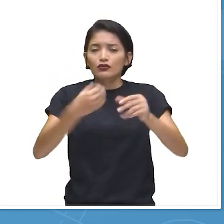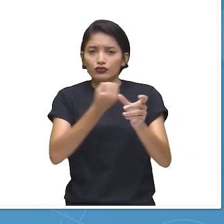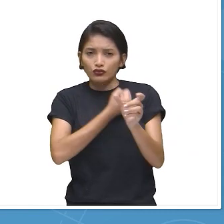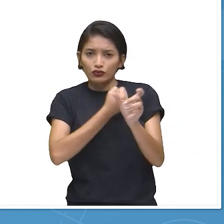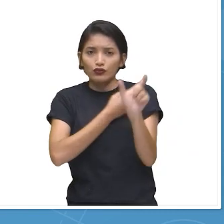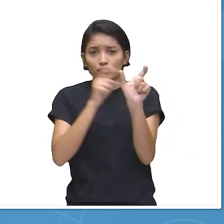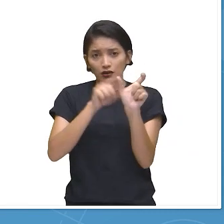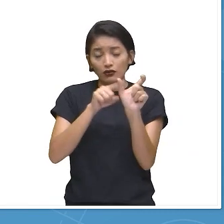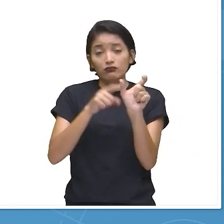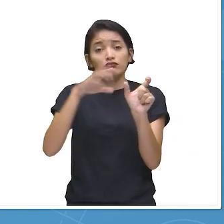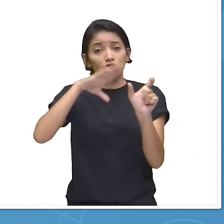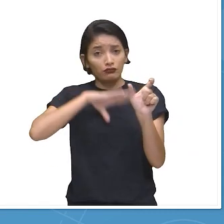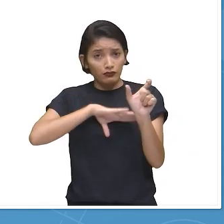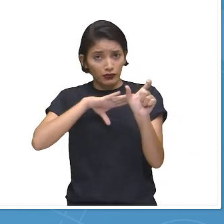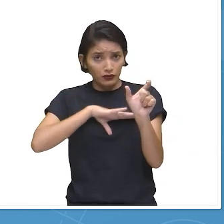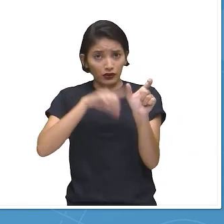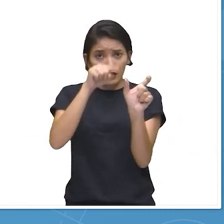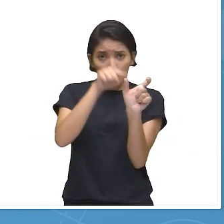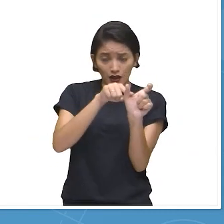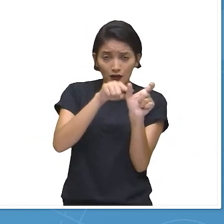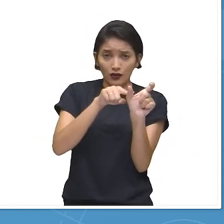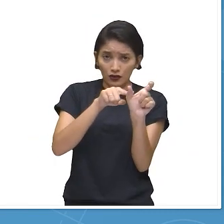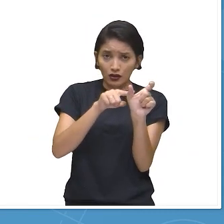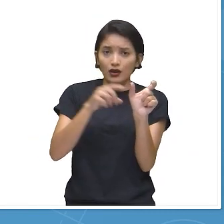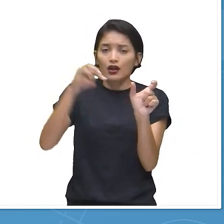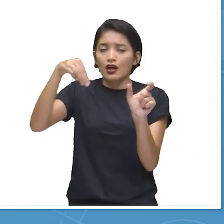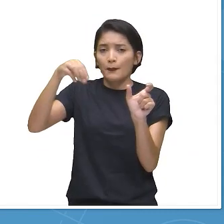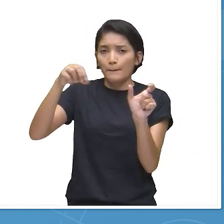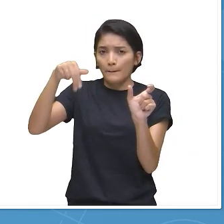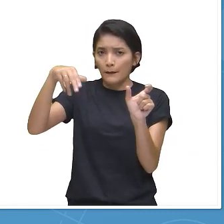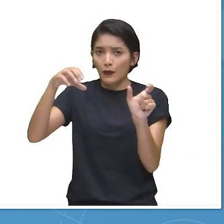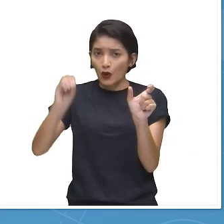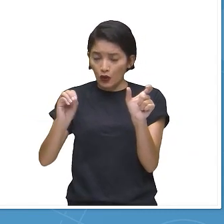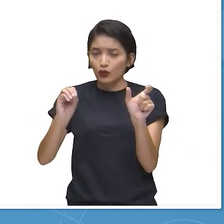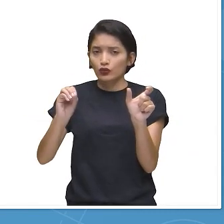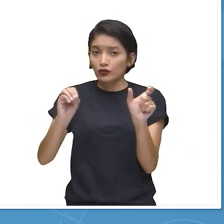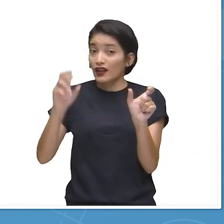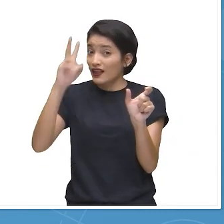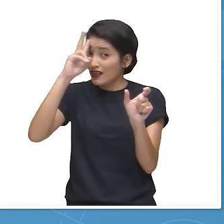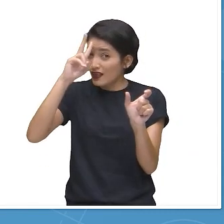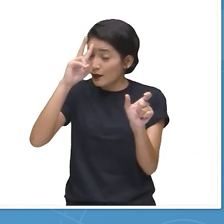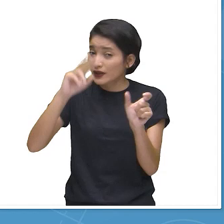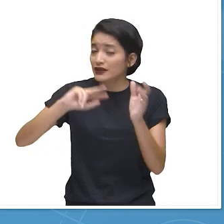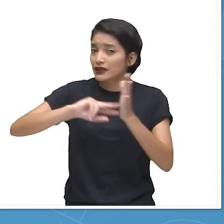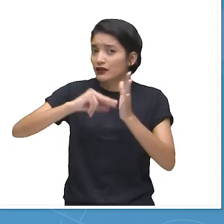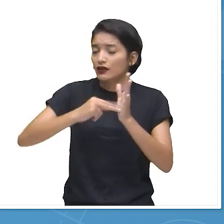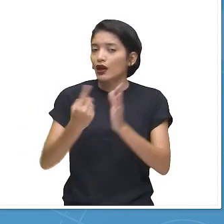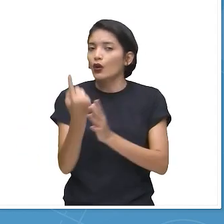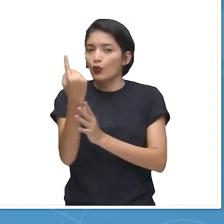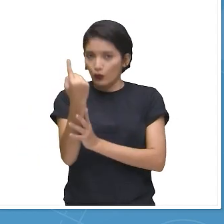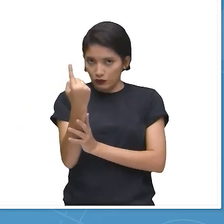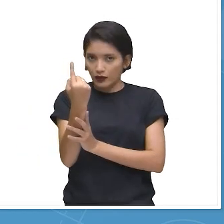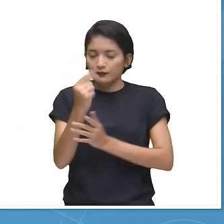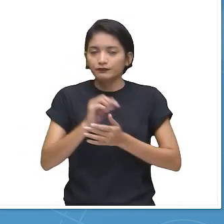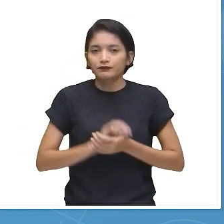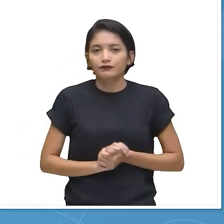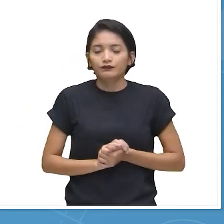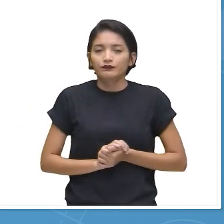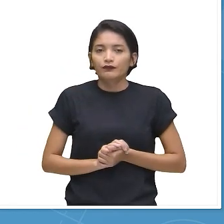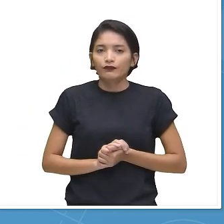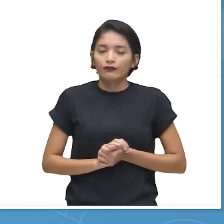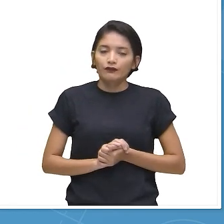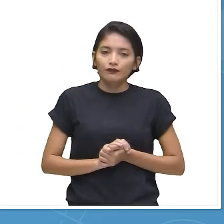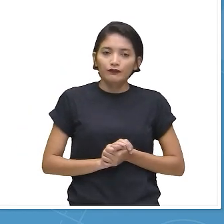língua portuguesa, nós temos palavras monossílaba. Lembrando que mono quer dizer uma, então, e a sílaba. Então,